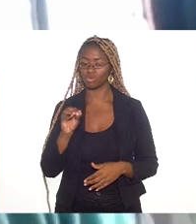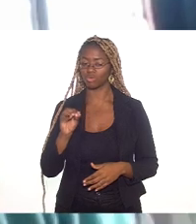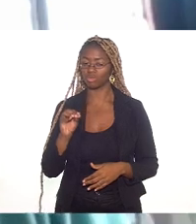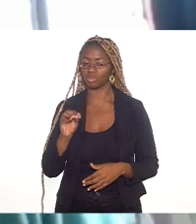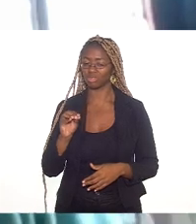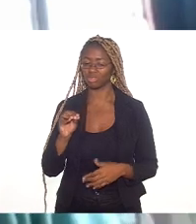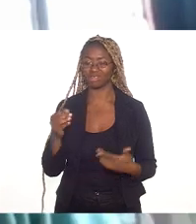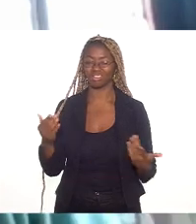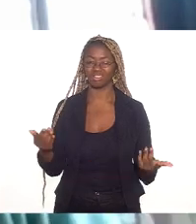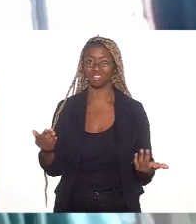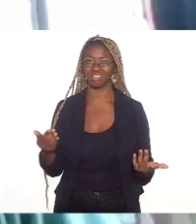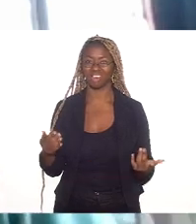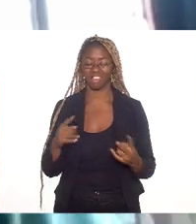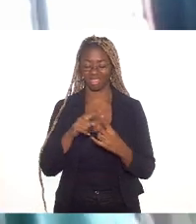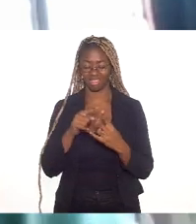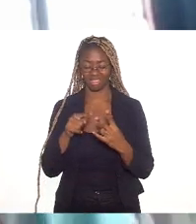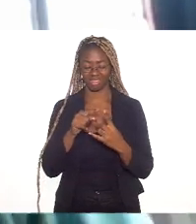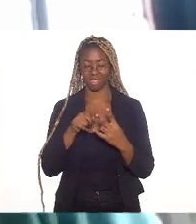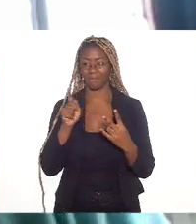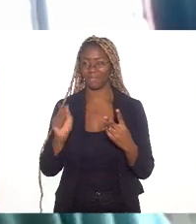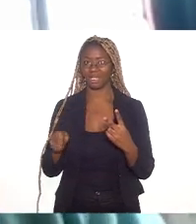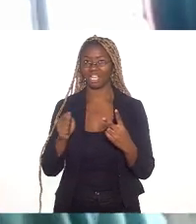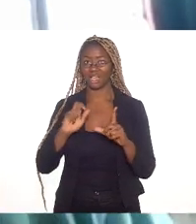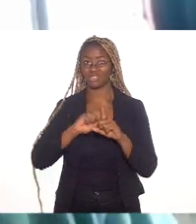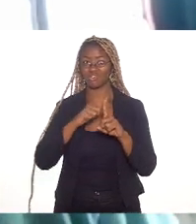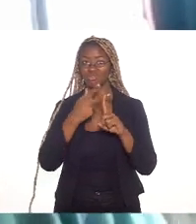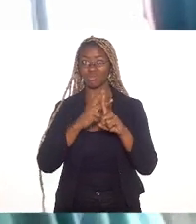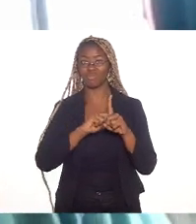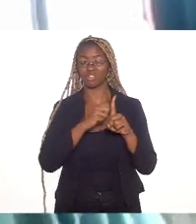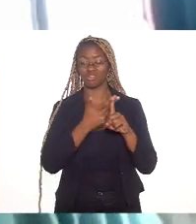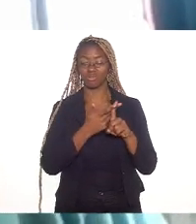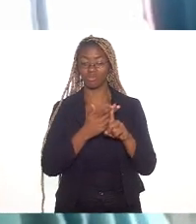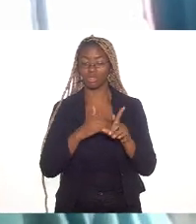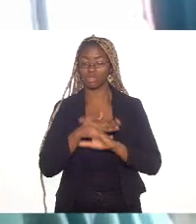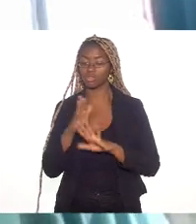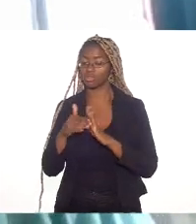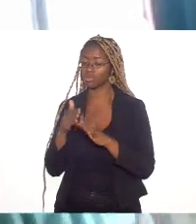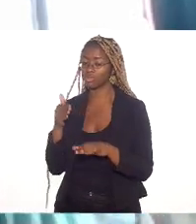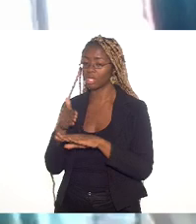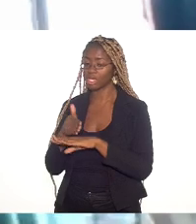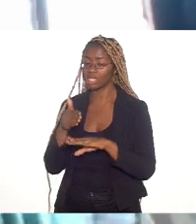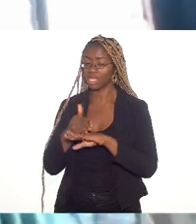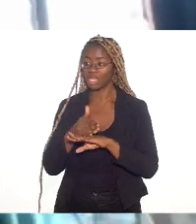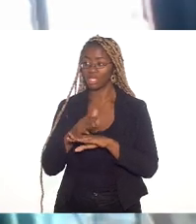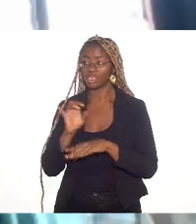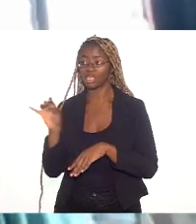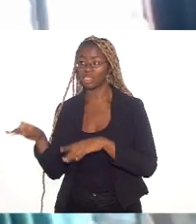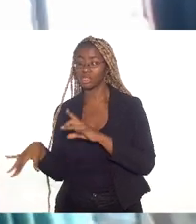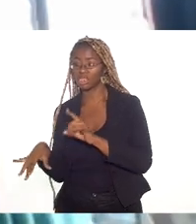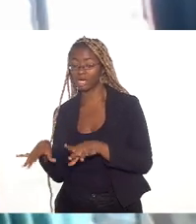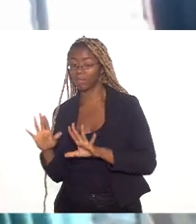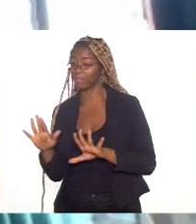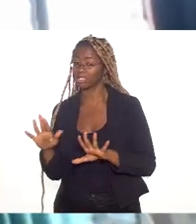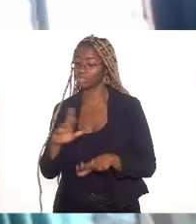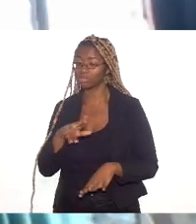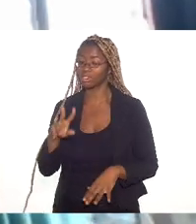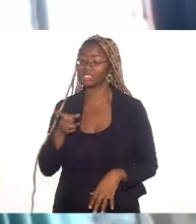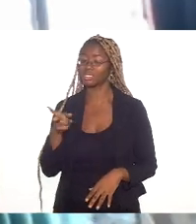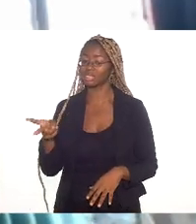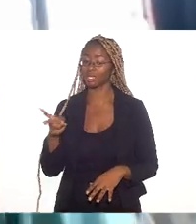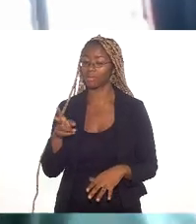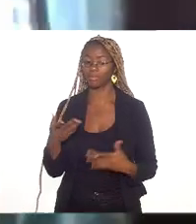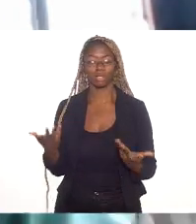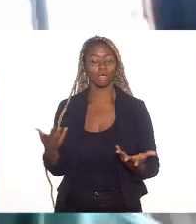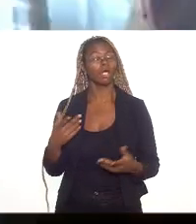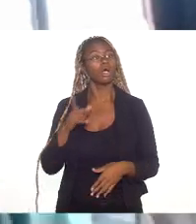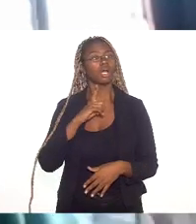outro tanto pelo esgoto dentro da teoria que tudo que entra, sai. Sim, mas muitas vezes o que sai não é tratado. Então, o Conte tenta consertar um